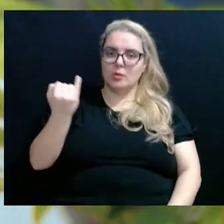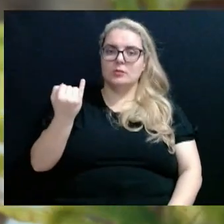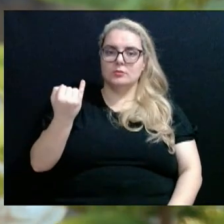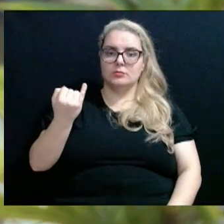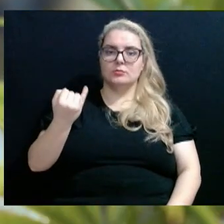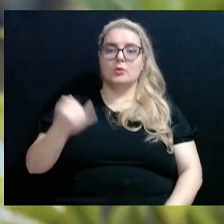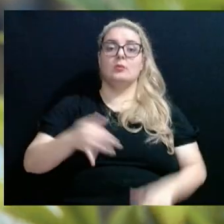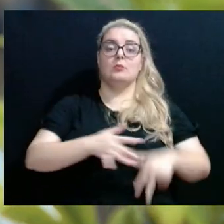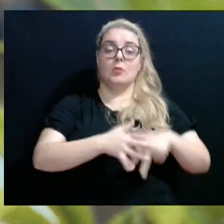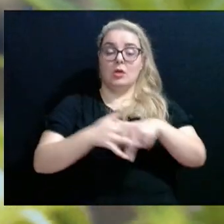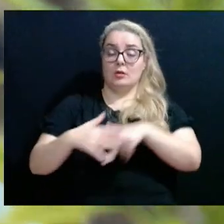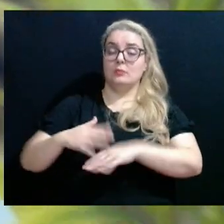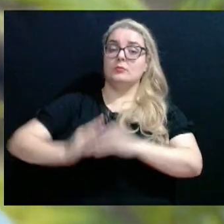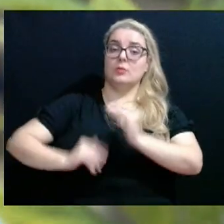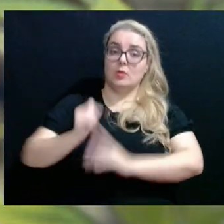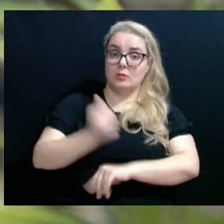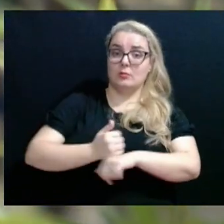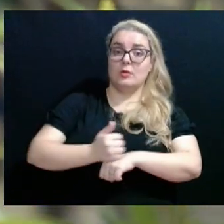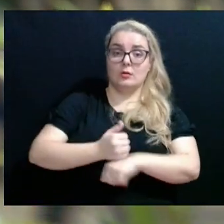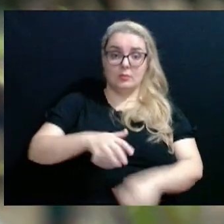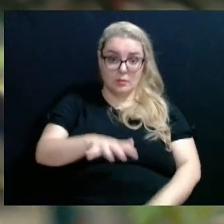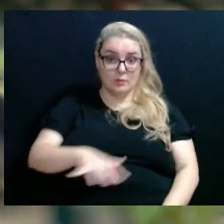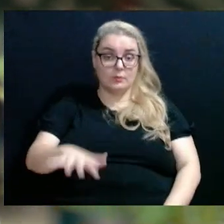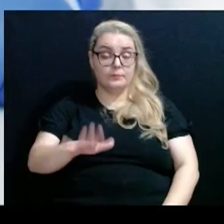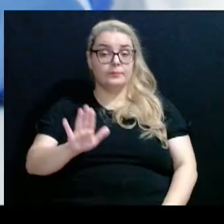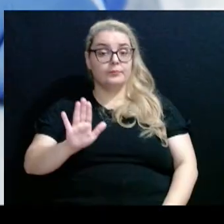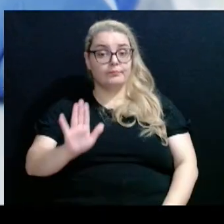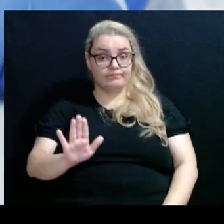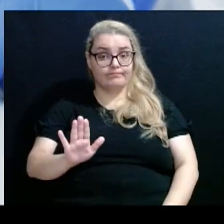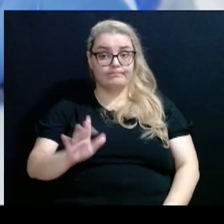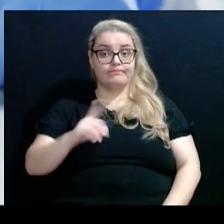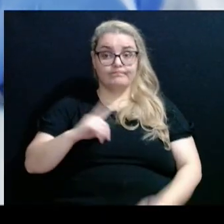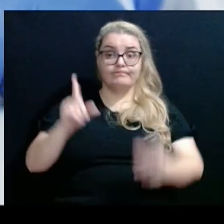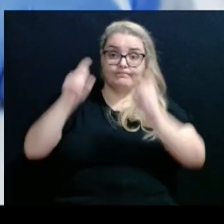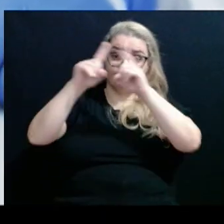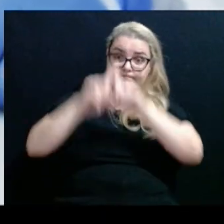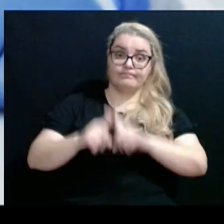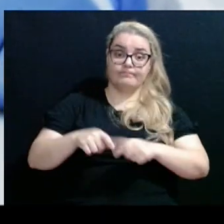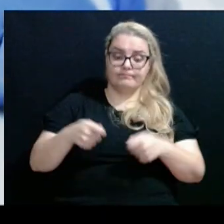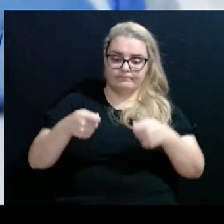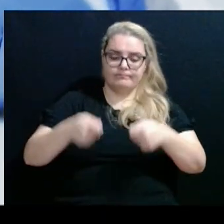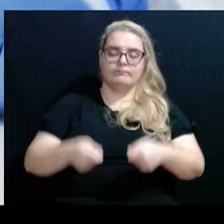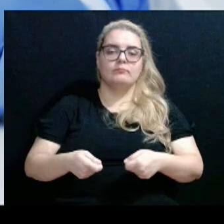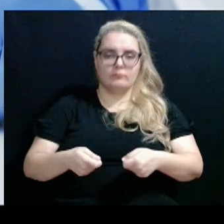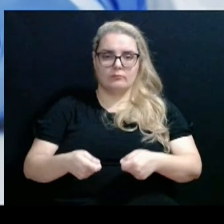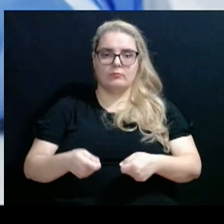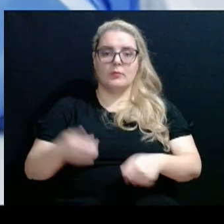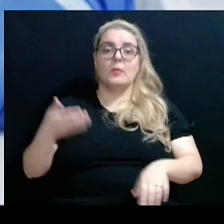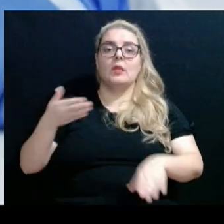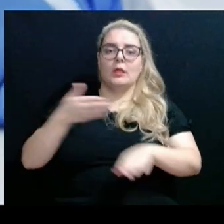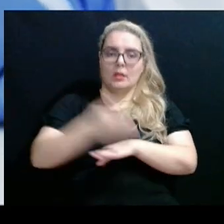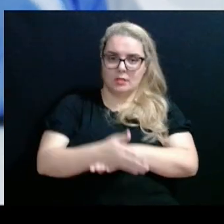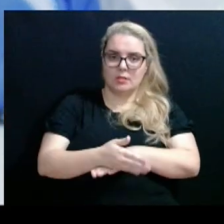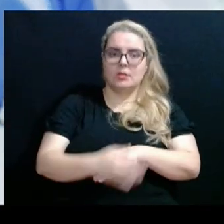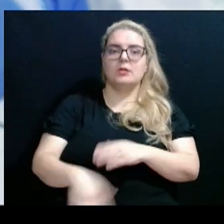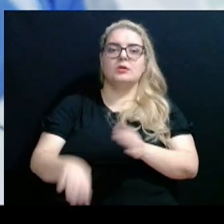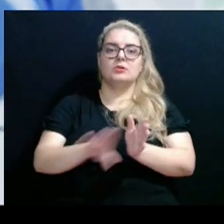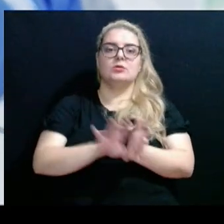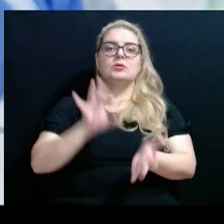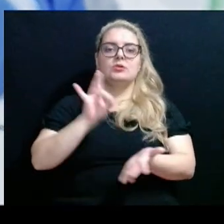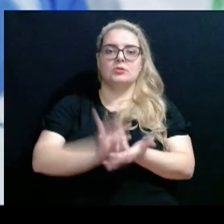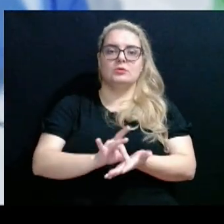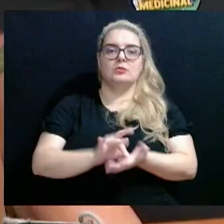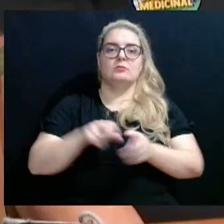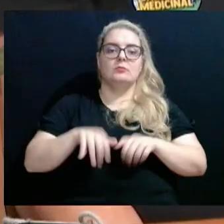e profissionais da área, mas ainda há desafios para garantir que esse acesso chegue de forma mais ampla